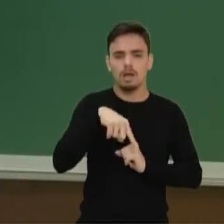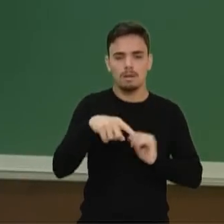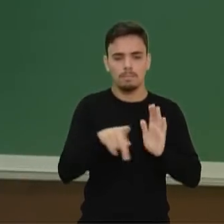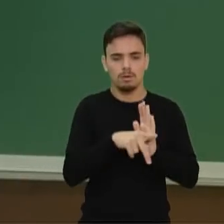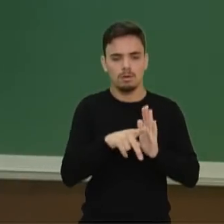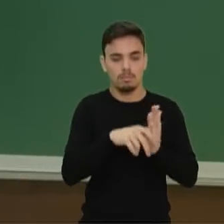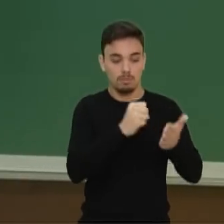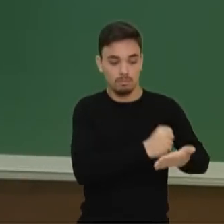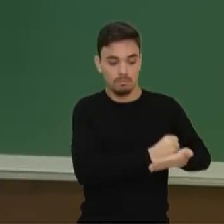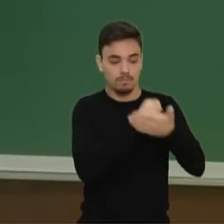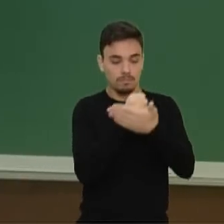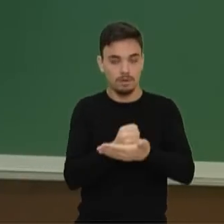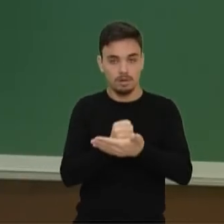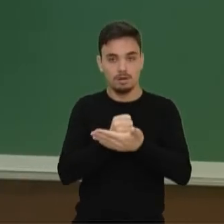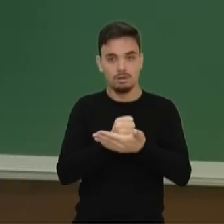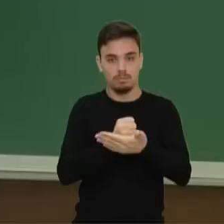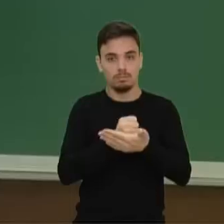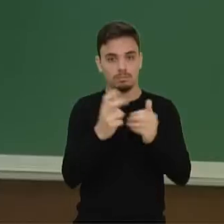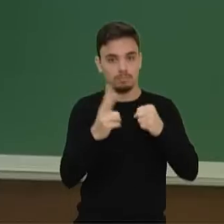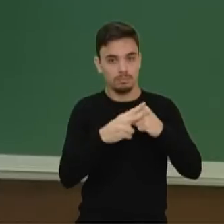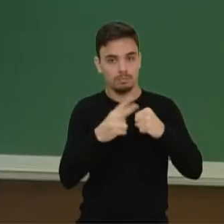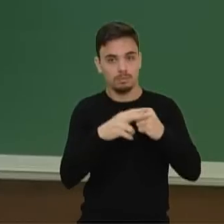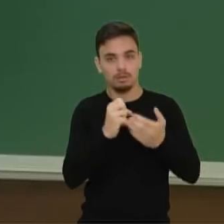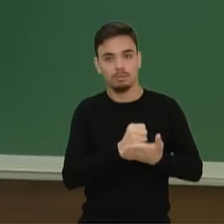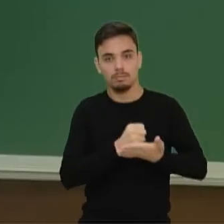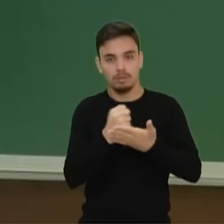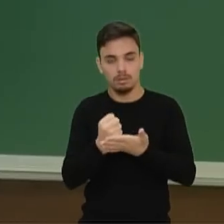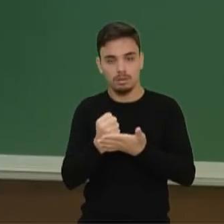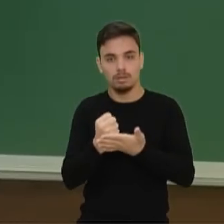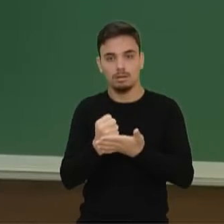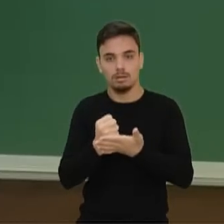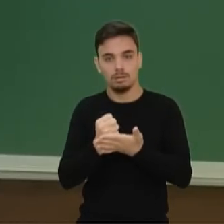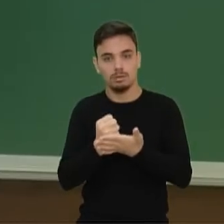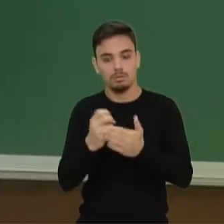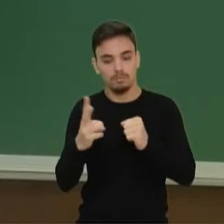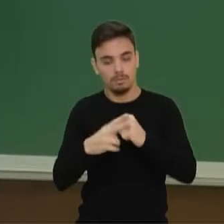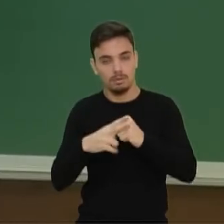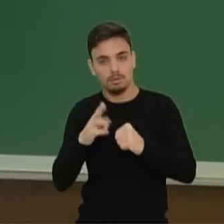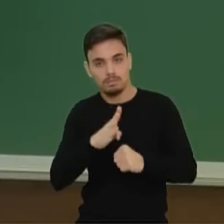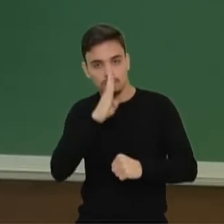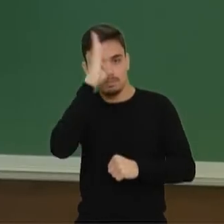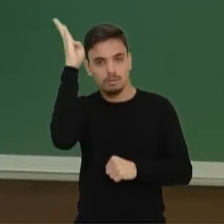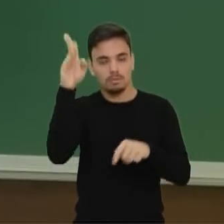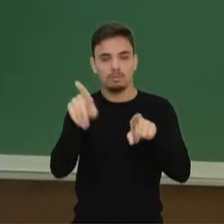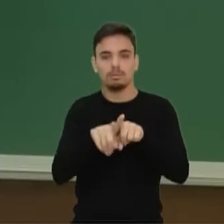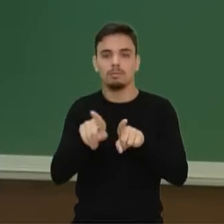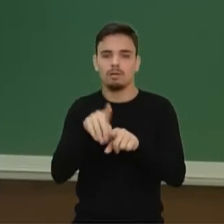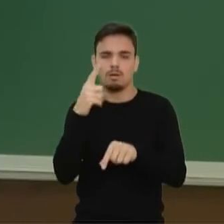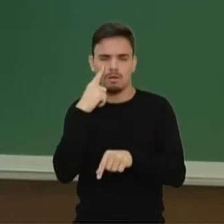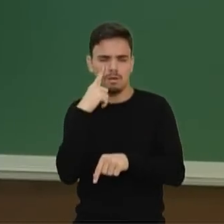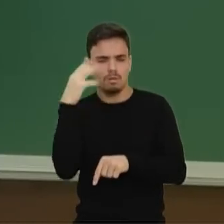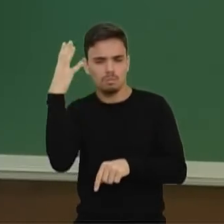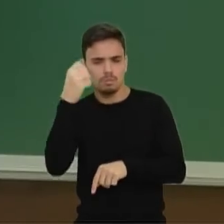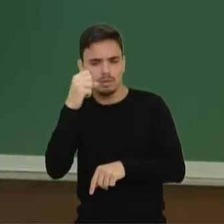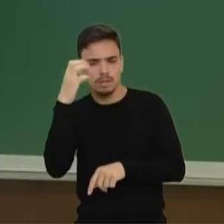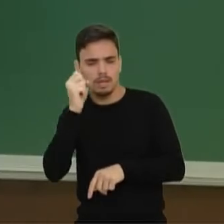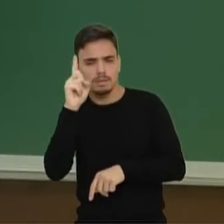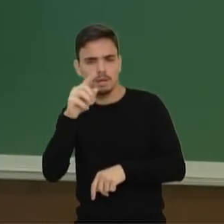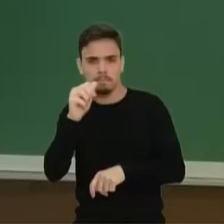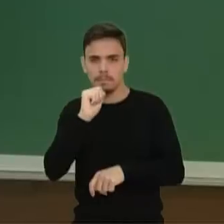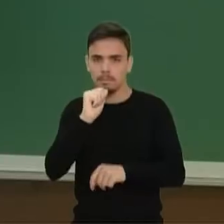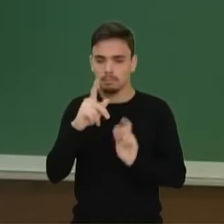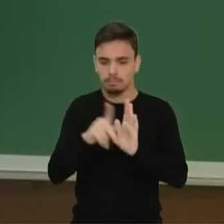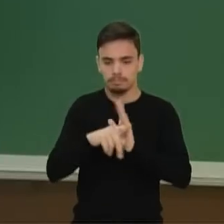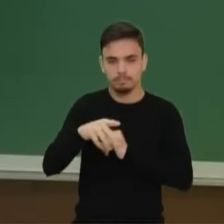auxiliar mais o verbo principal no particípio. O leite foi bebido pelo gato. Então, veja que